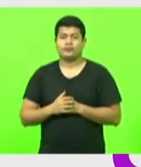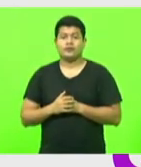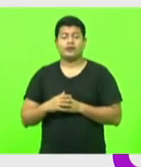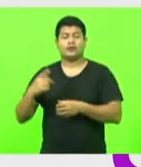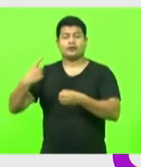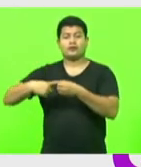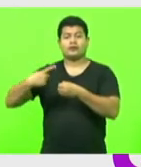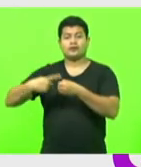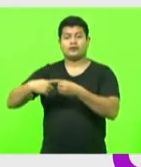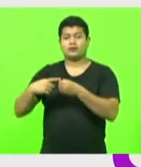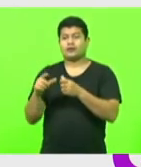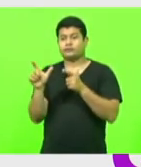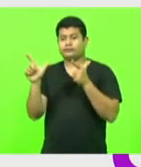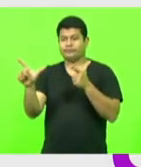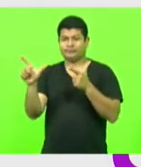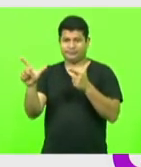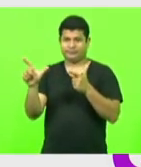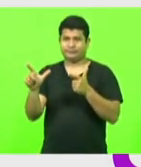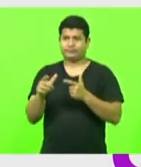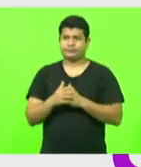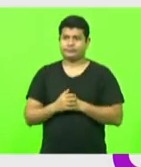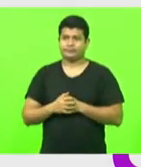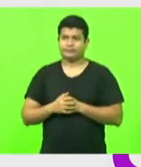Schiffer. Caçador.